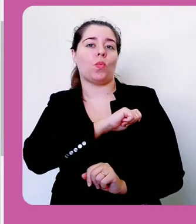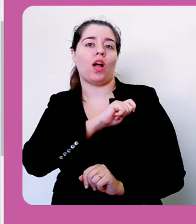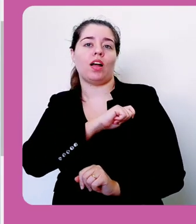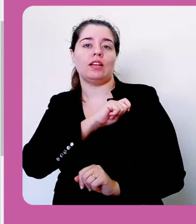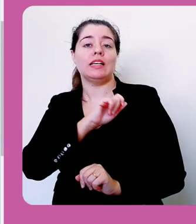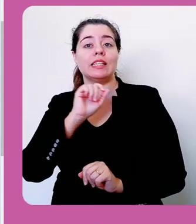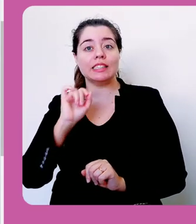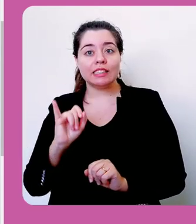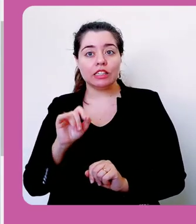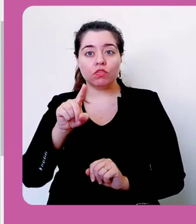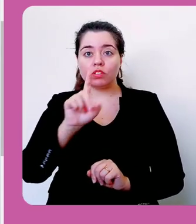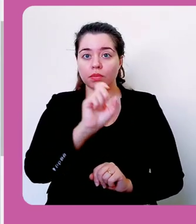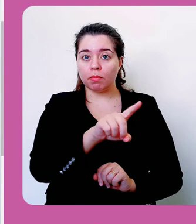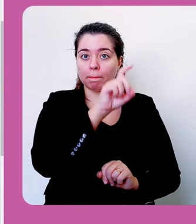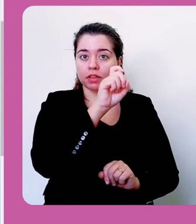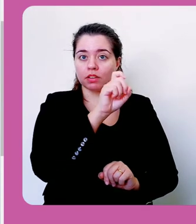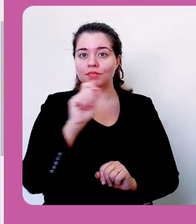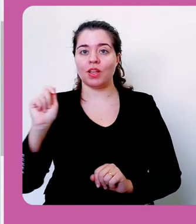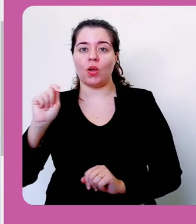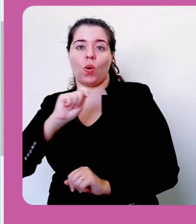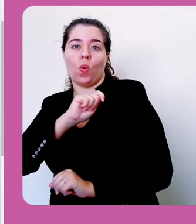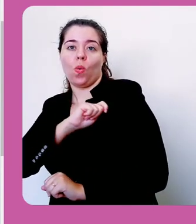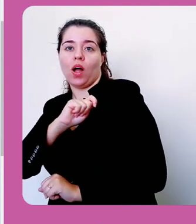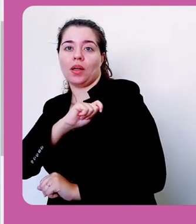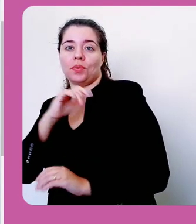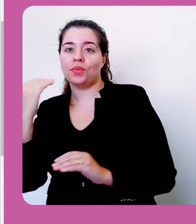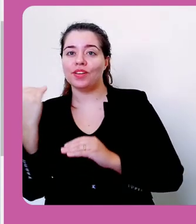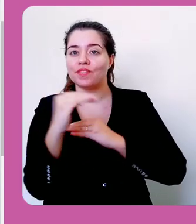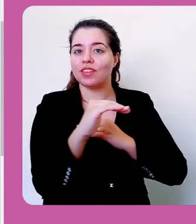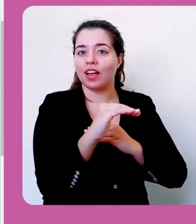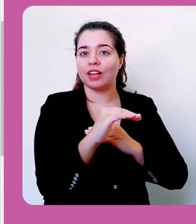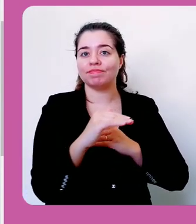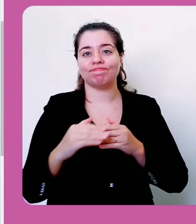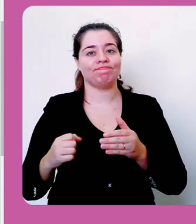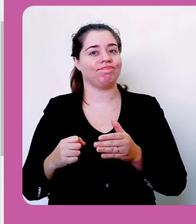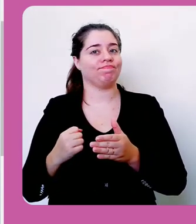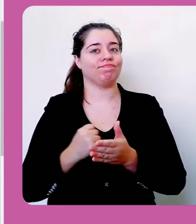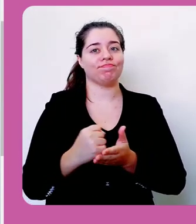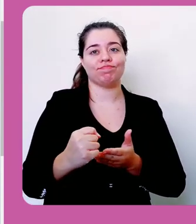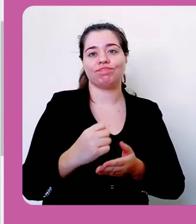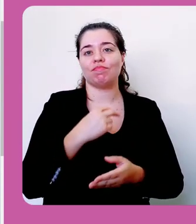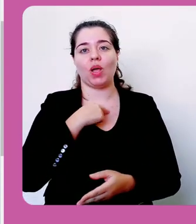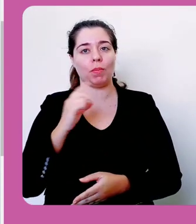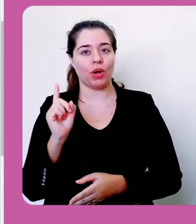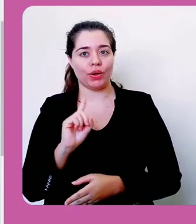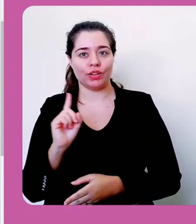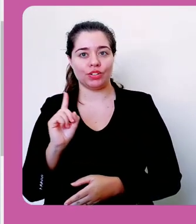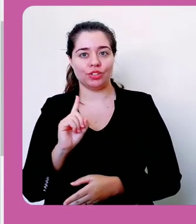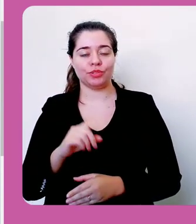nada, né? Então, quando você marca um desses status aqui, uma desses